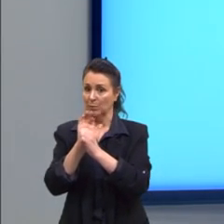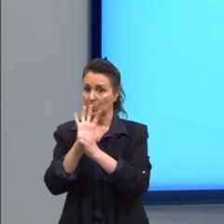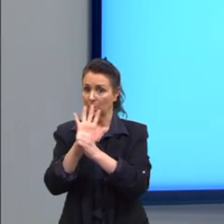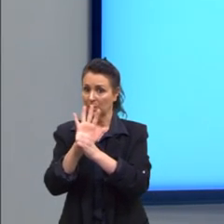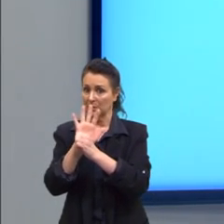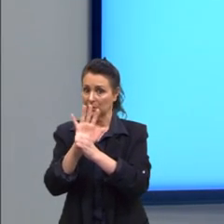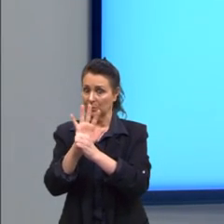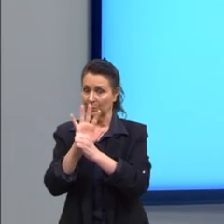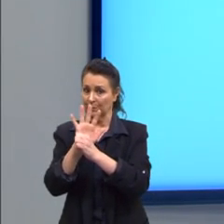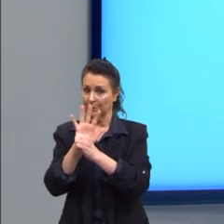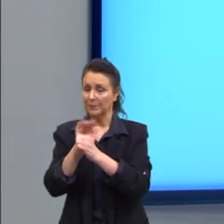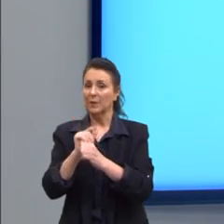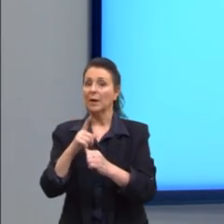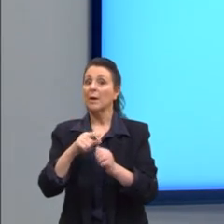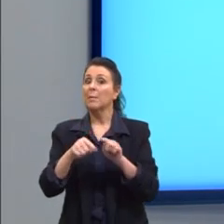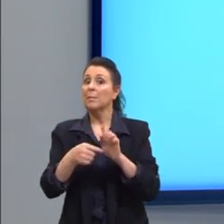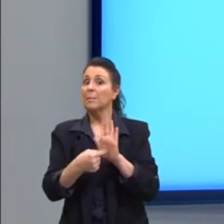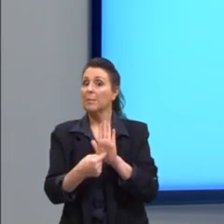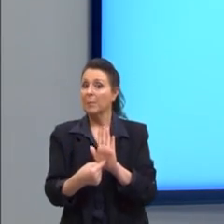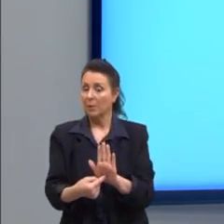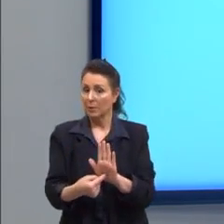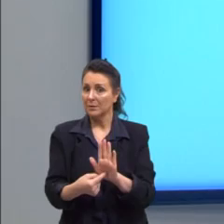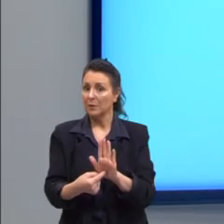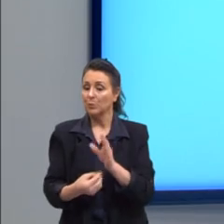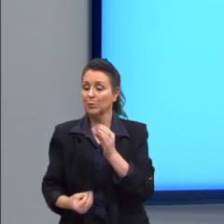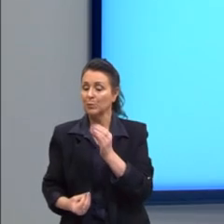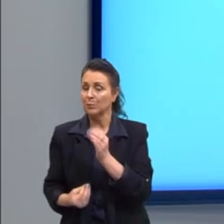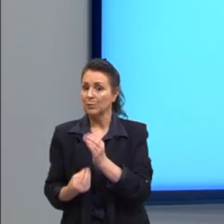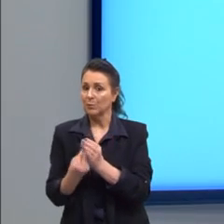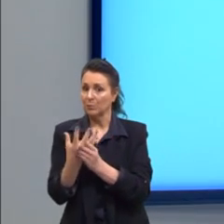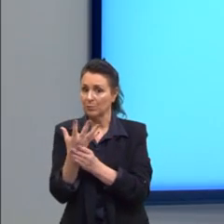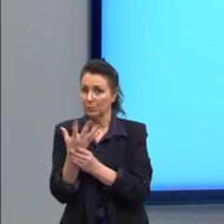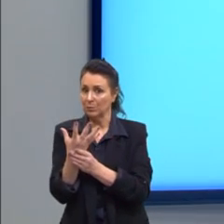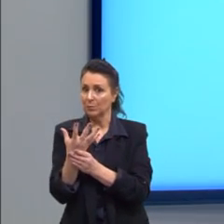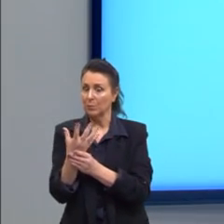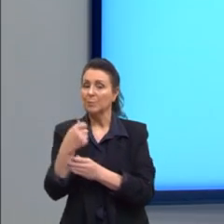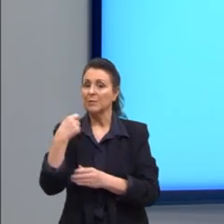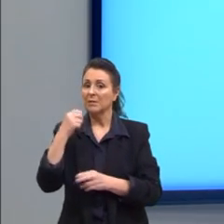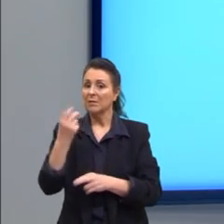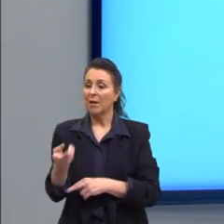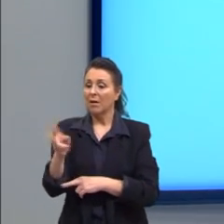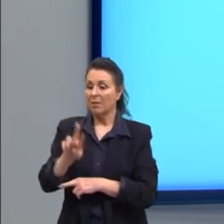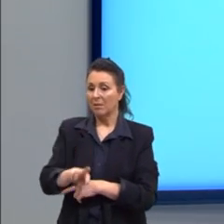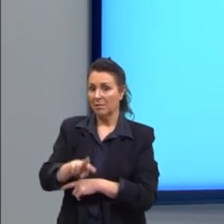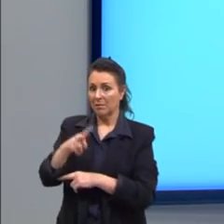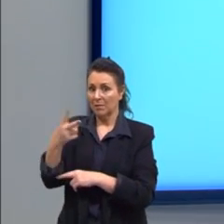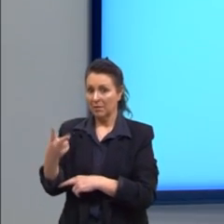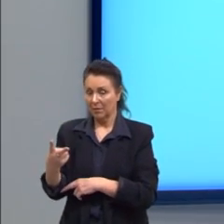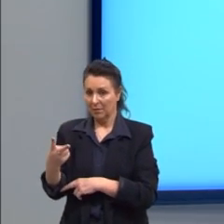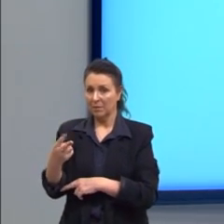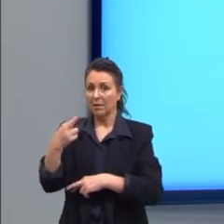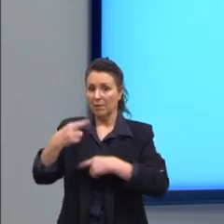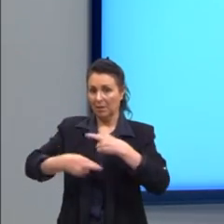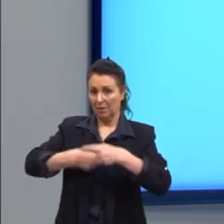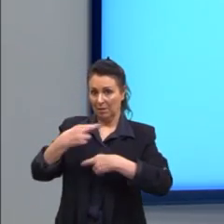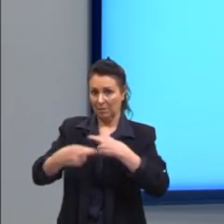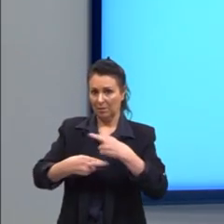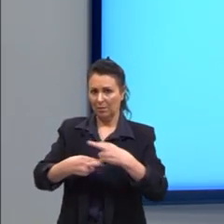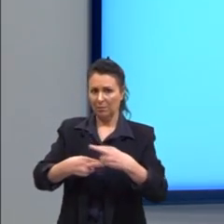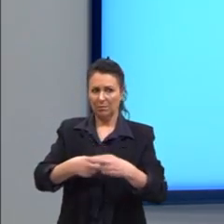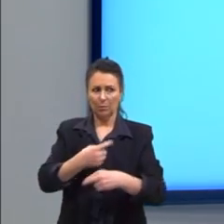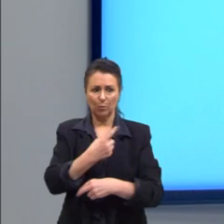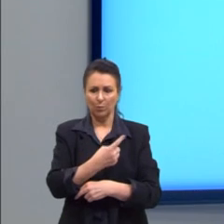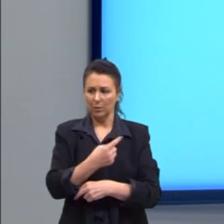reagentes porém a e tenta nos produtos então preciso inverter essa reação a mas a que eu tenho